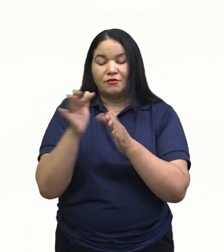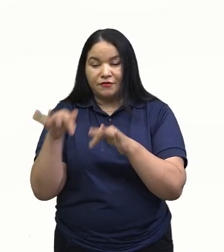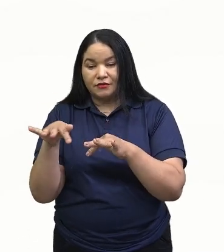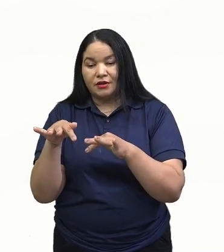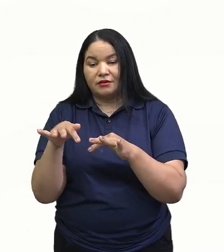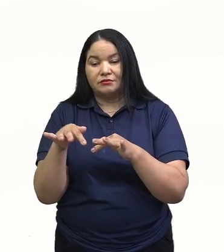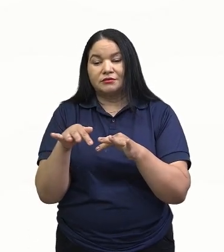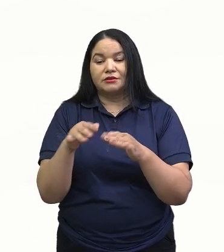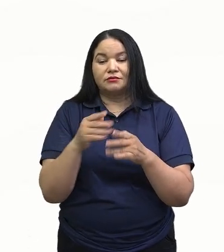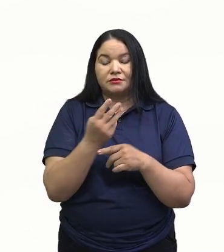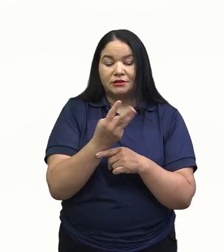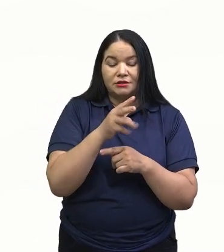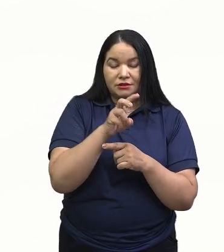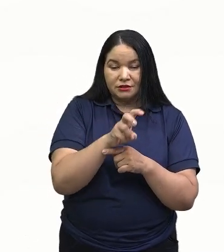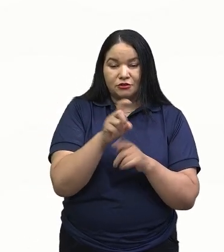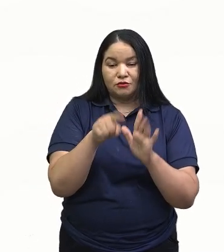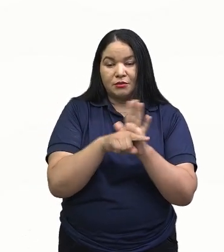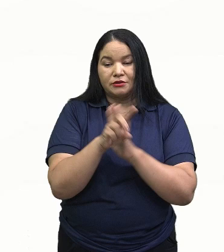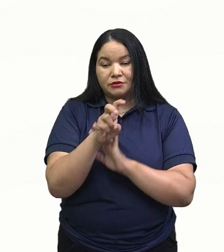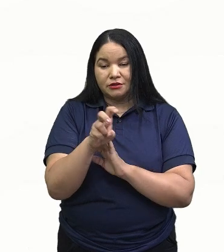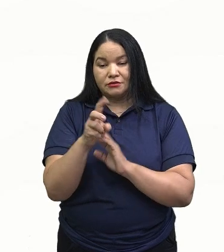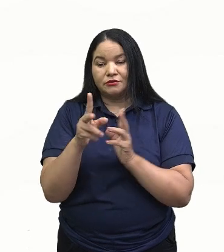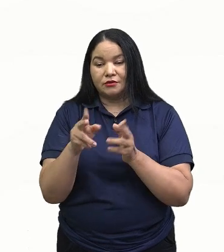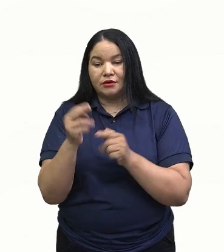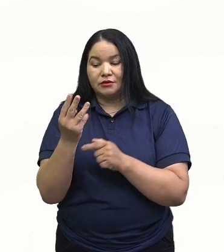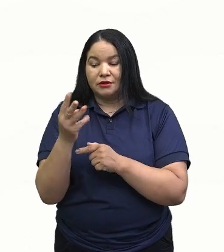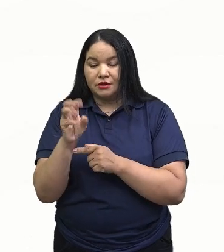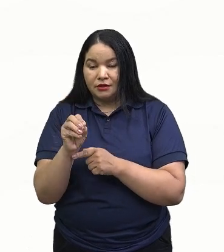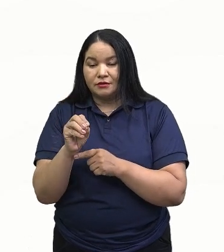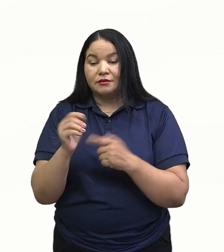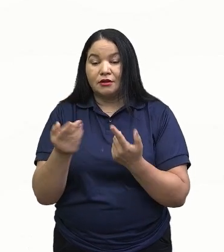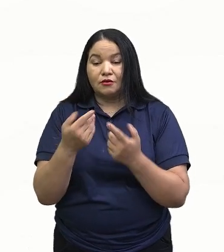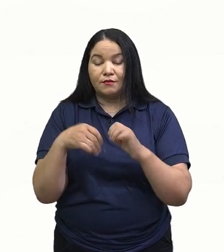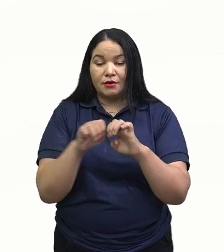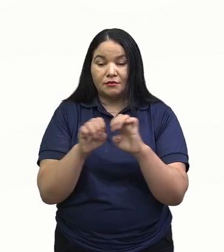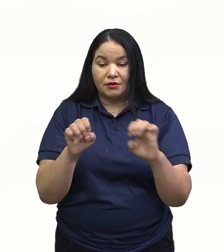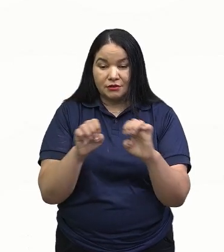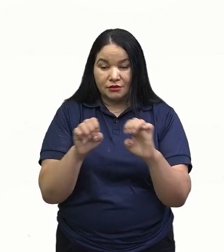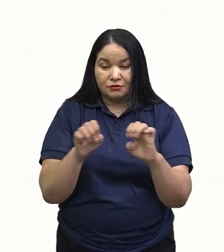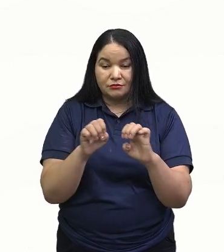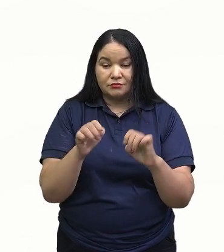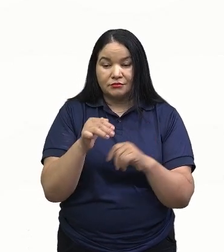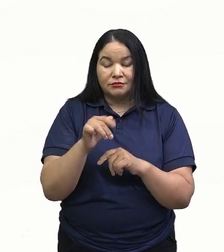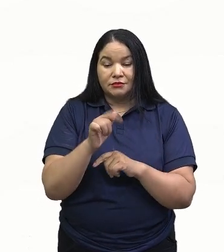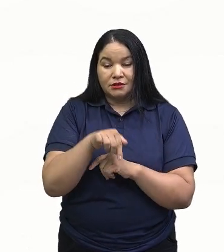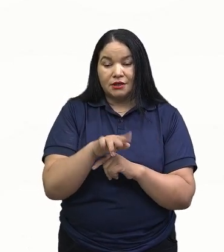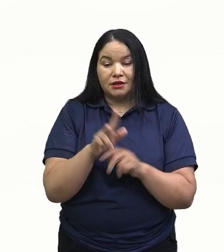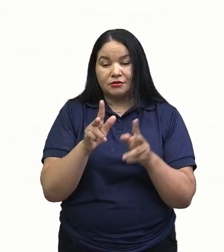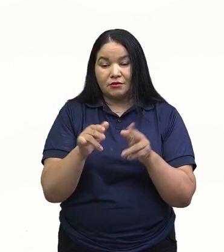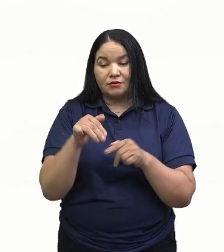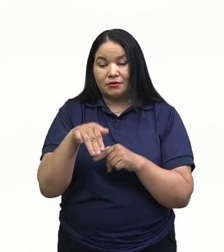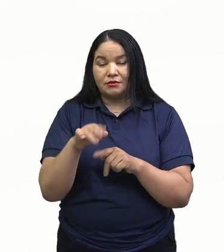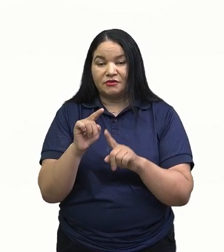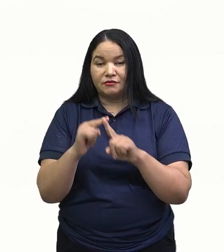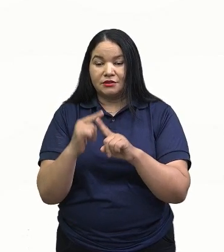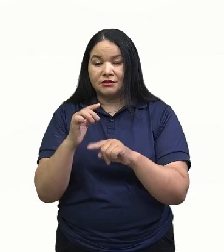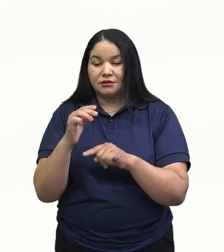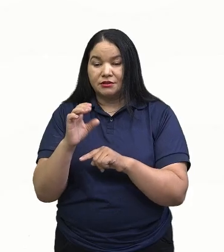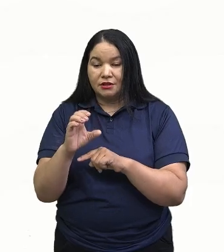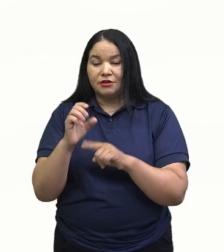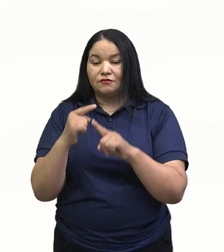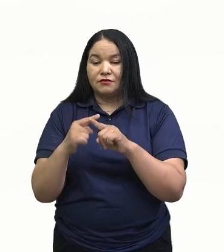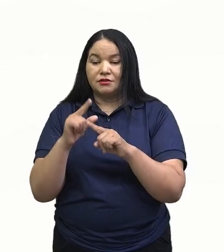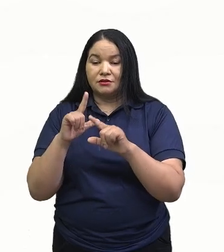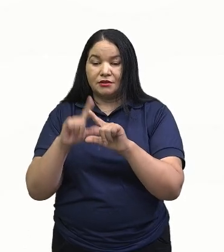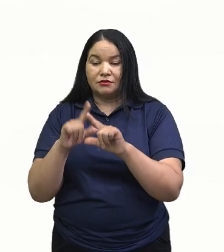30. Usando a equação fundamental da calorimetria, Q igual a mc delta T, o M é